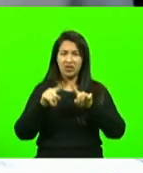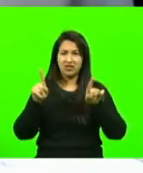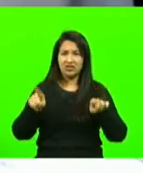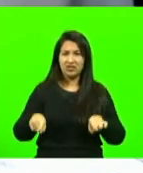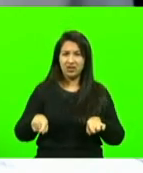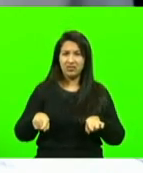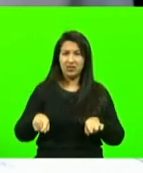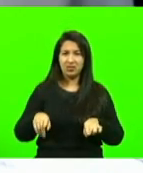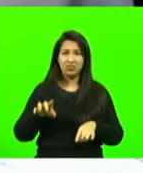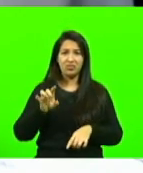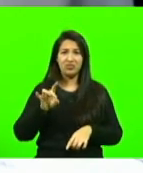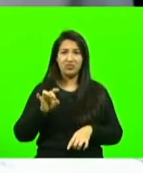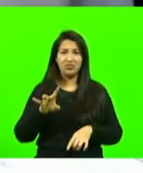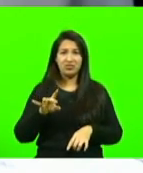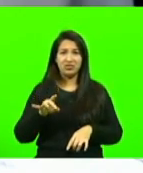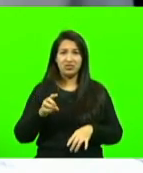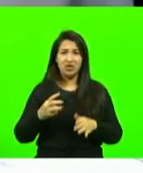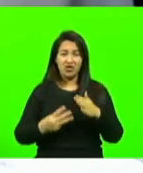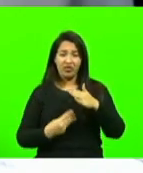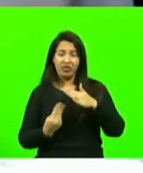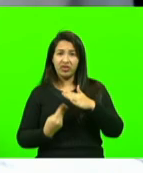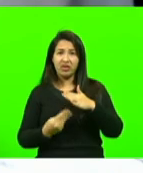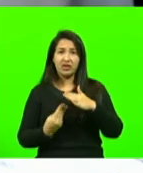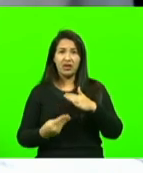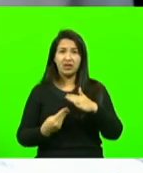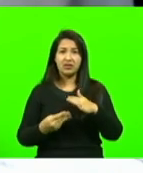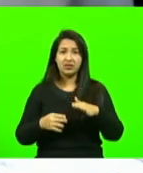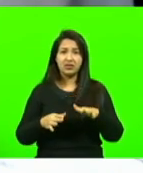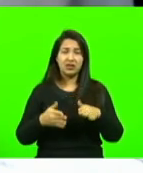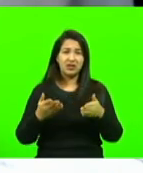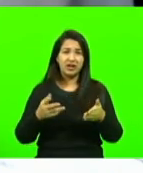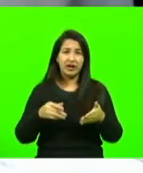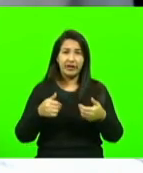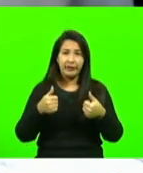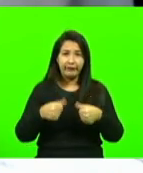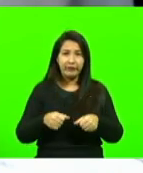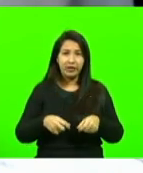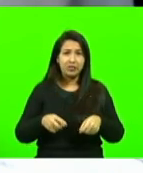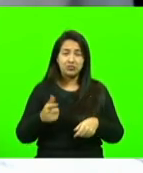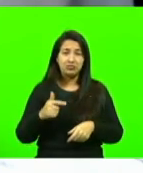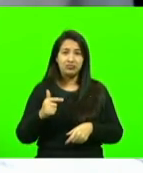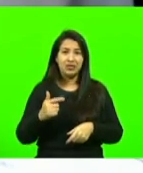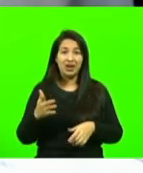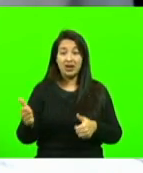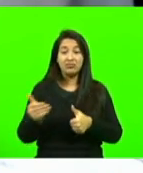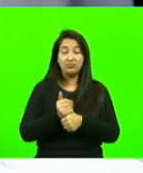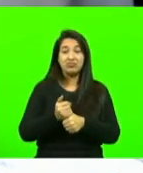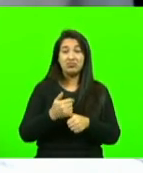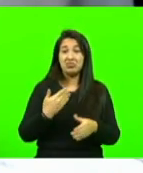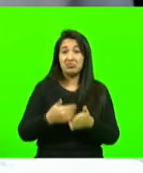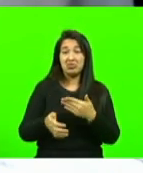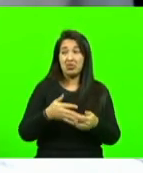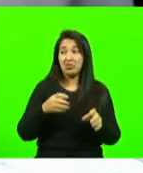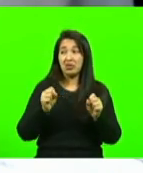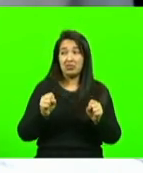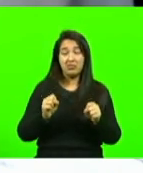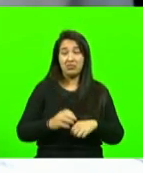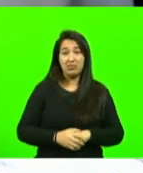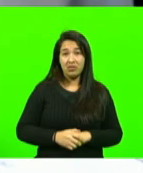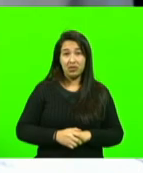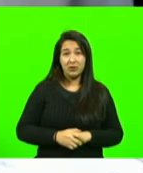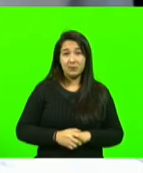de passagem por um terceirizado que estava de passagem e que pode ser substituído a qualquer momento a partir do da cor dos olhos